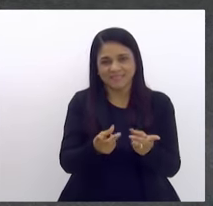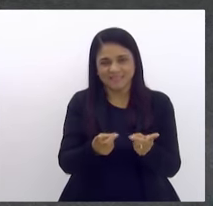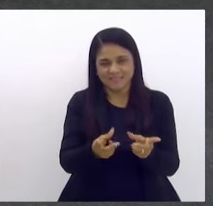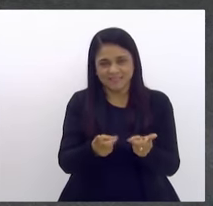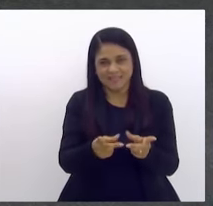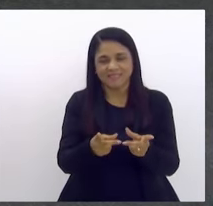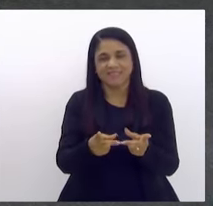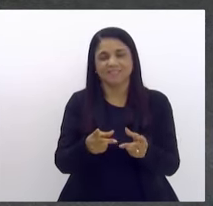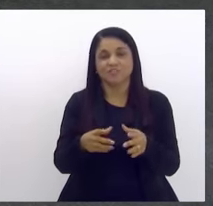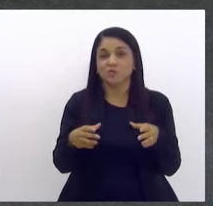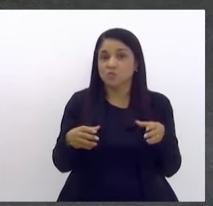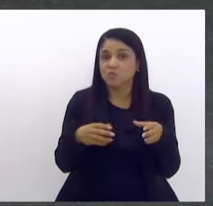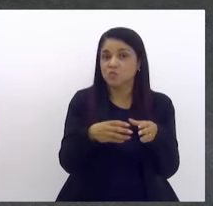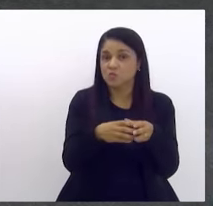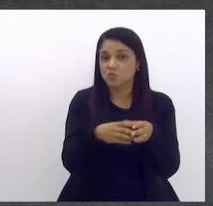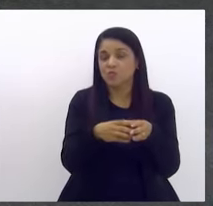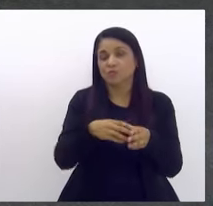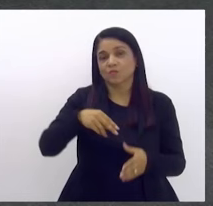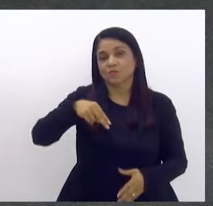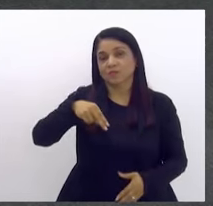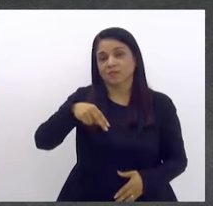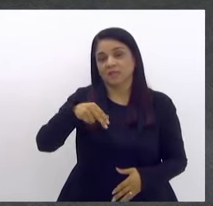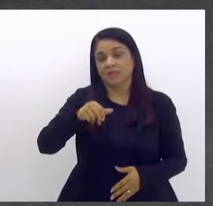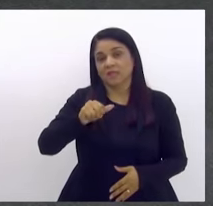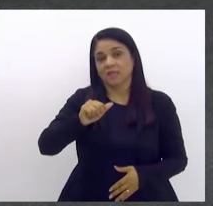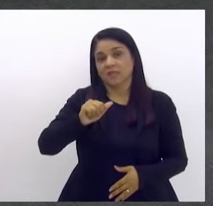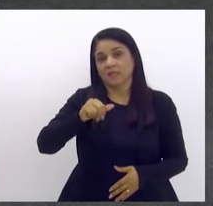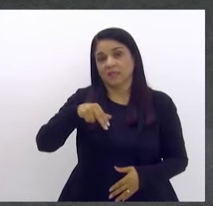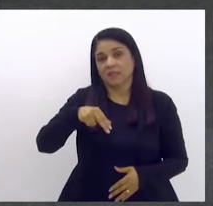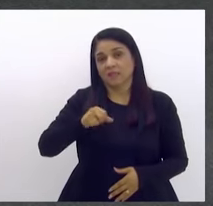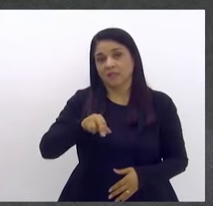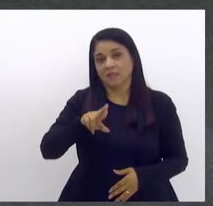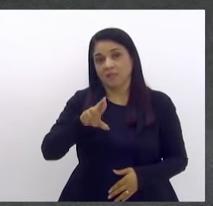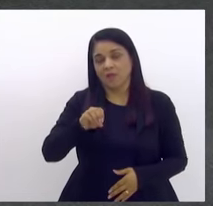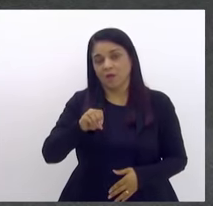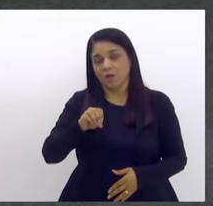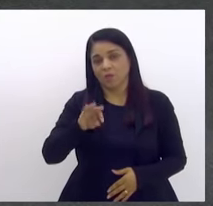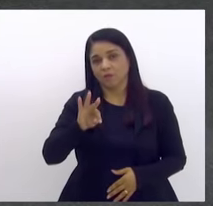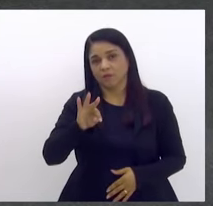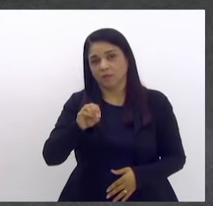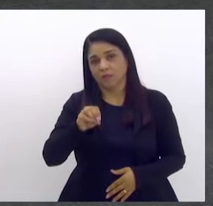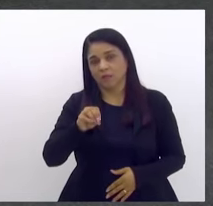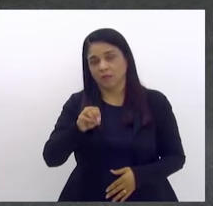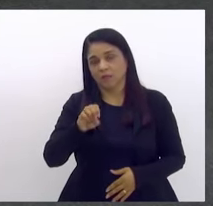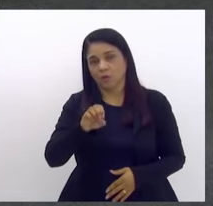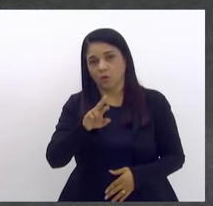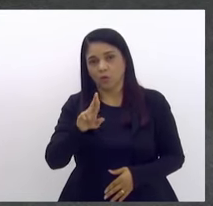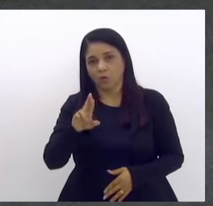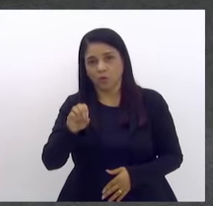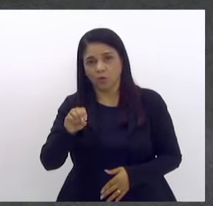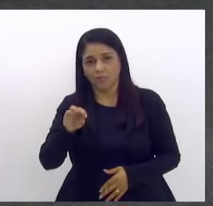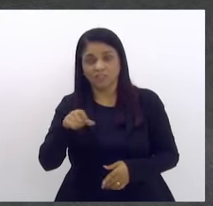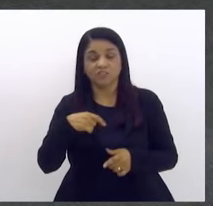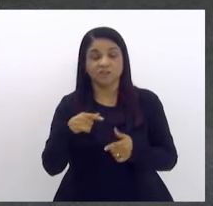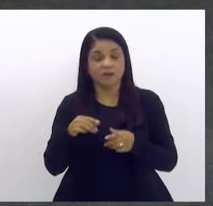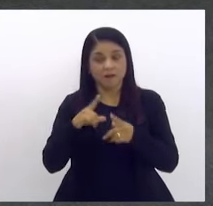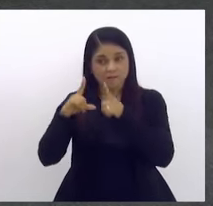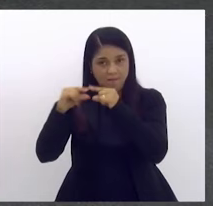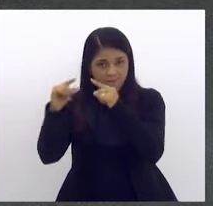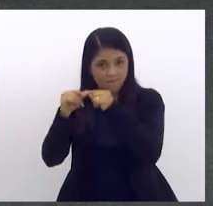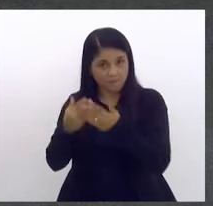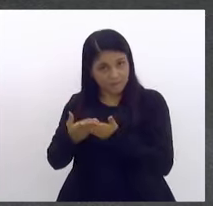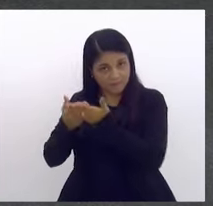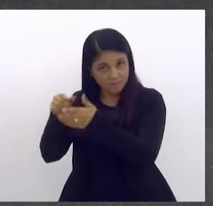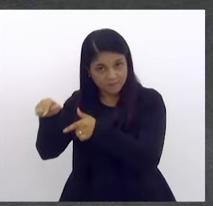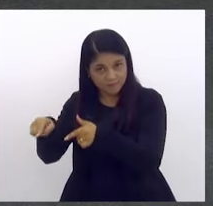de narcoterroristas, e levou esta traficante a Brasília e foi recebida por outro criminoso, aquele